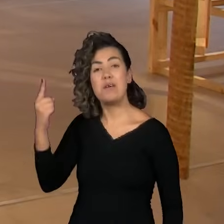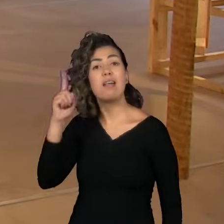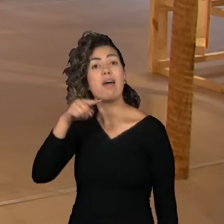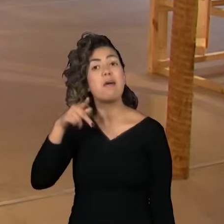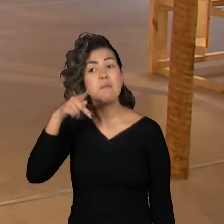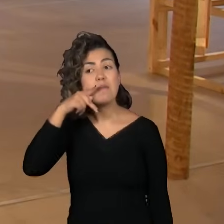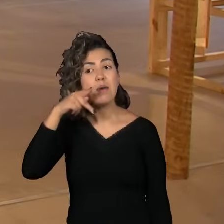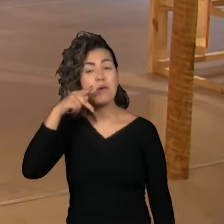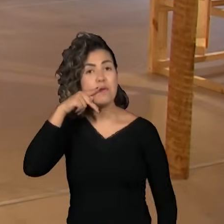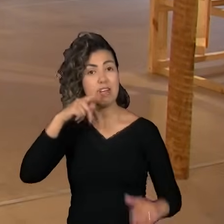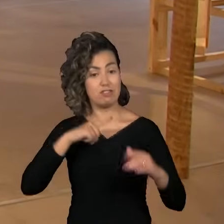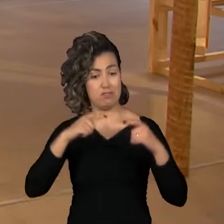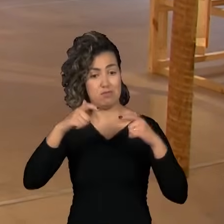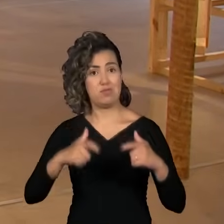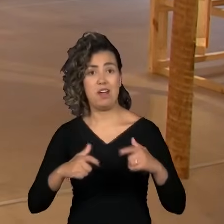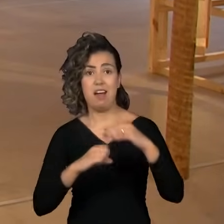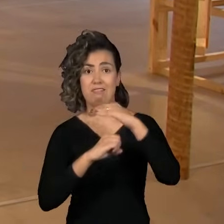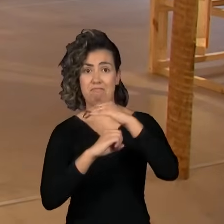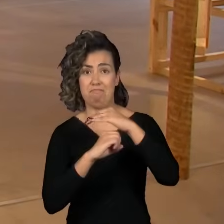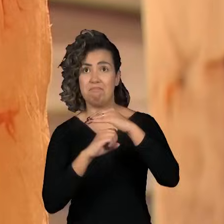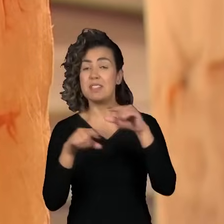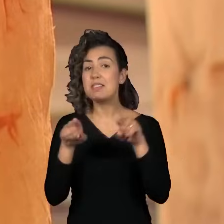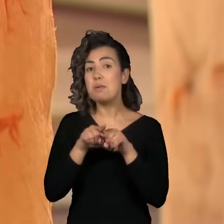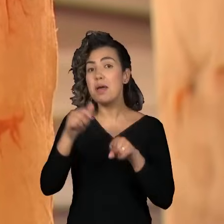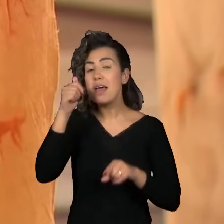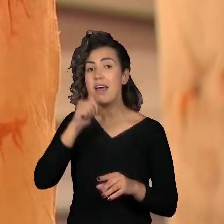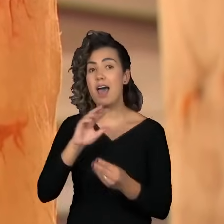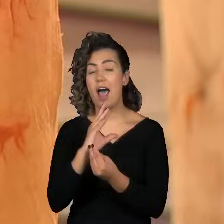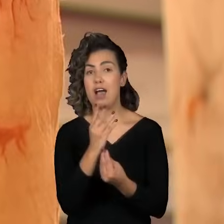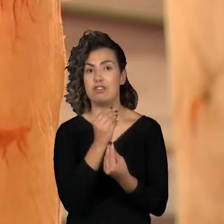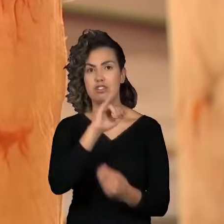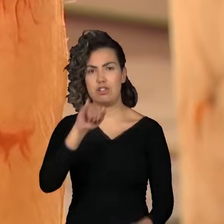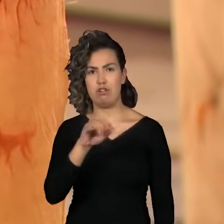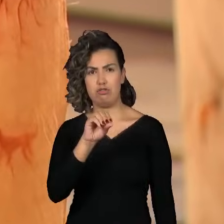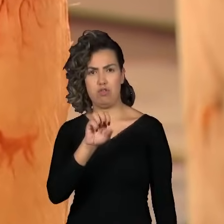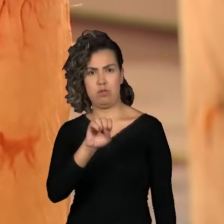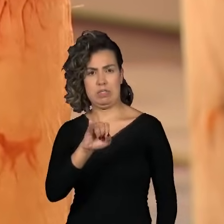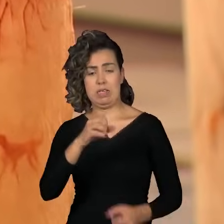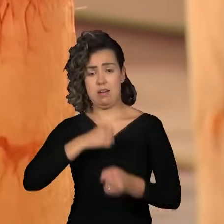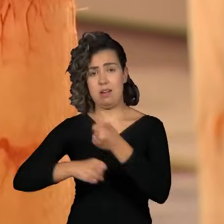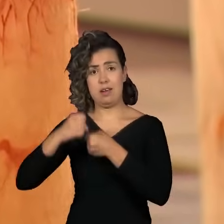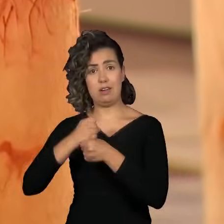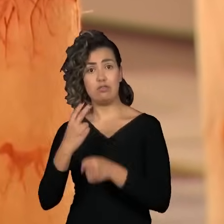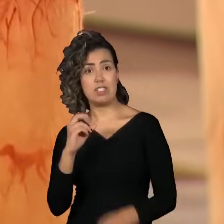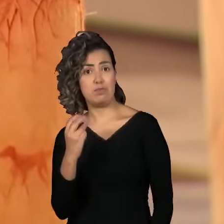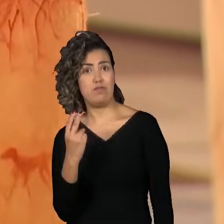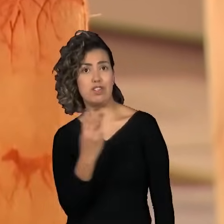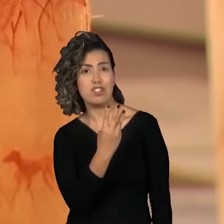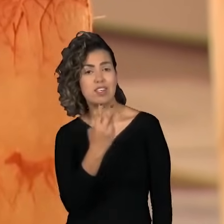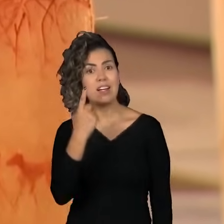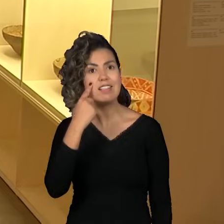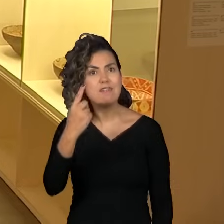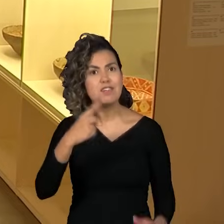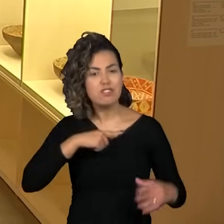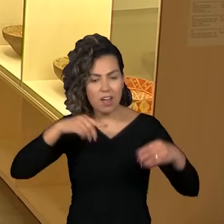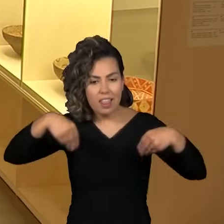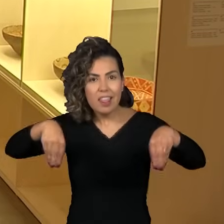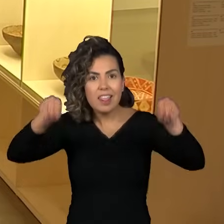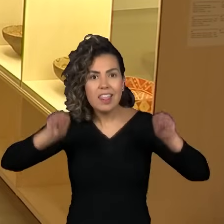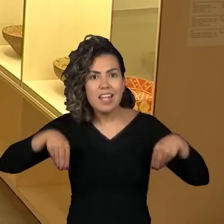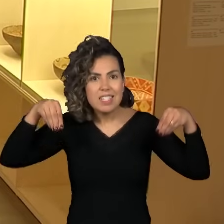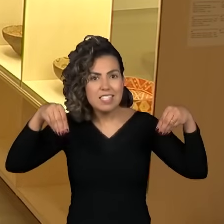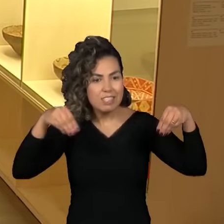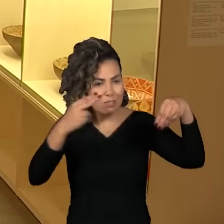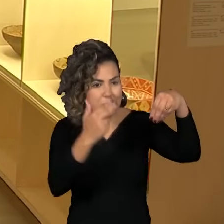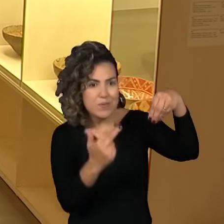Piauí. Nas instalações da artista Josi, de 2023, plantas tingem os tecidos. Do